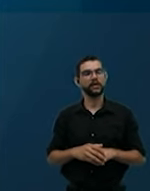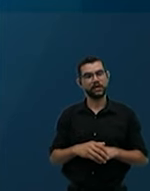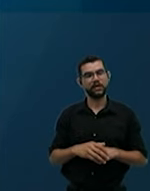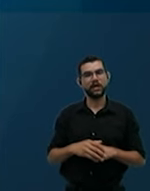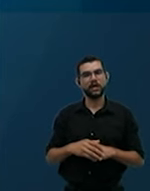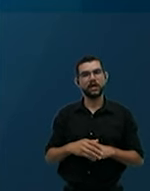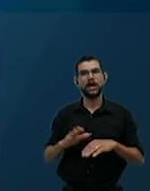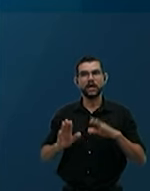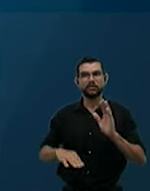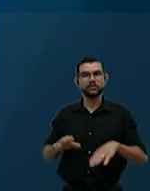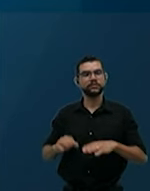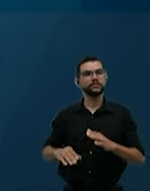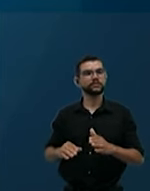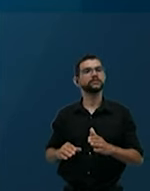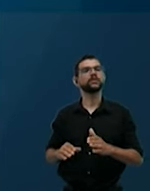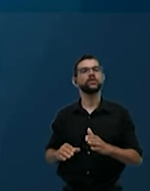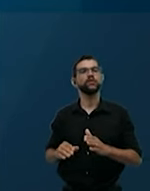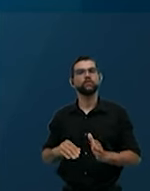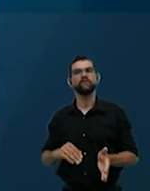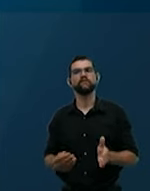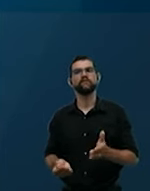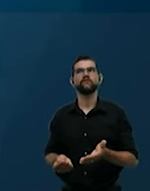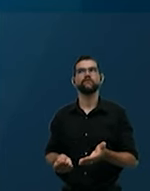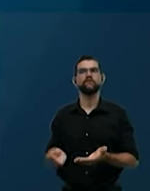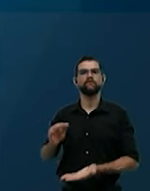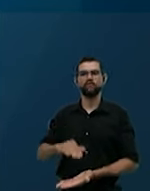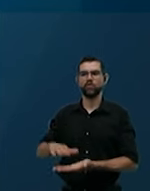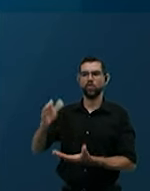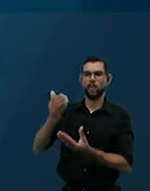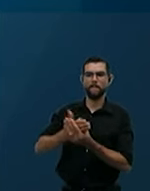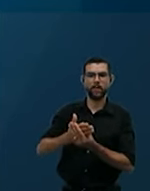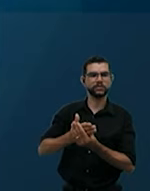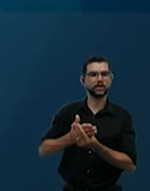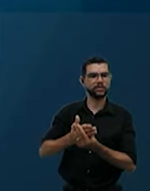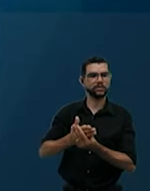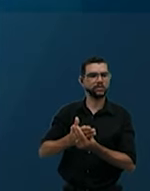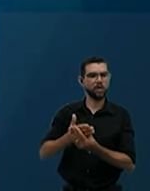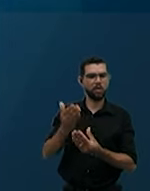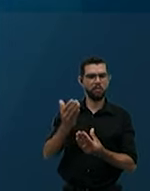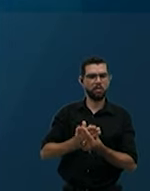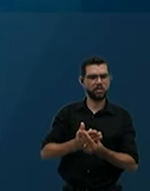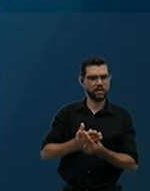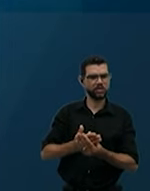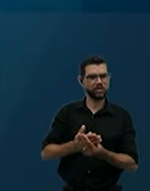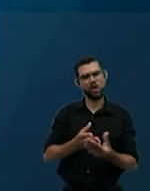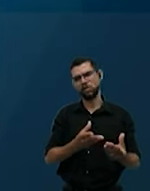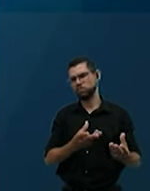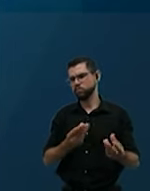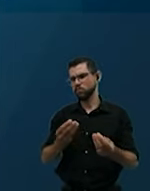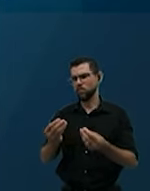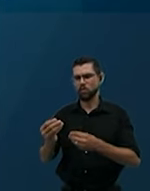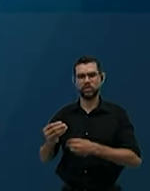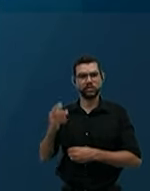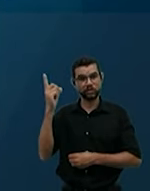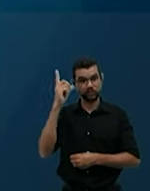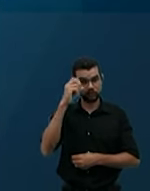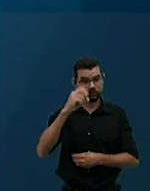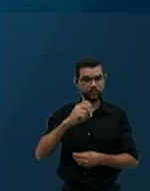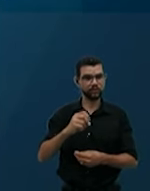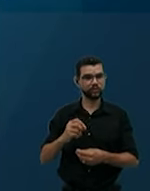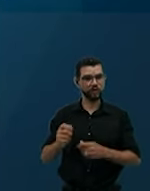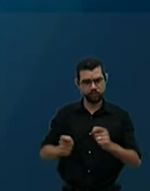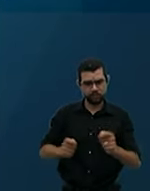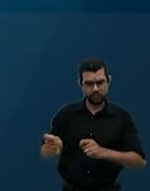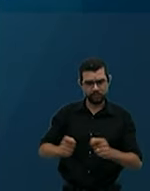tenha se usado uma peça de um outro recurso neste recurso aqui. Então, eu não estou suscitando, dizendo que